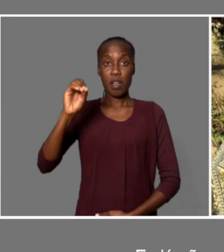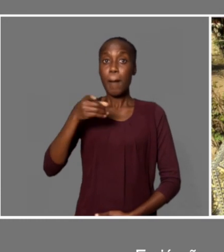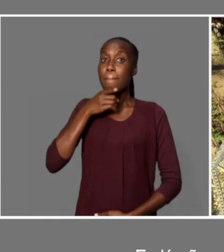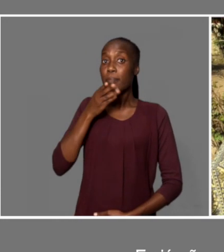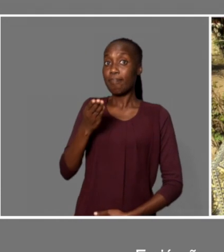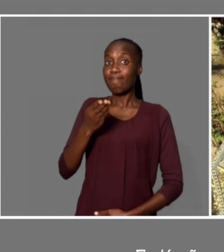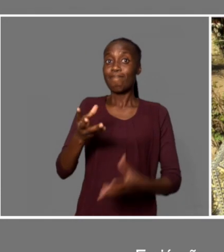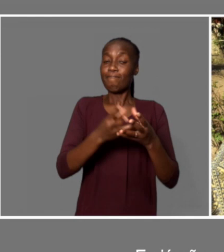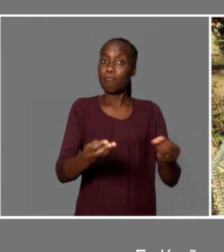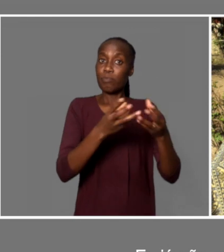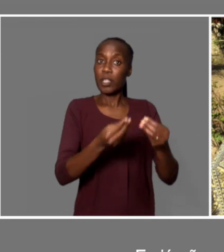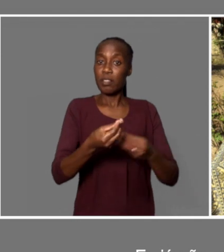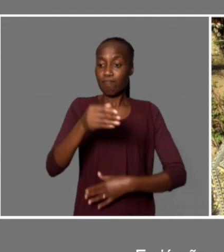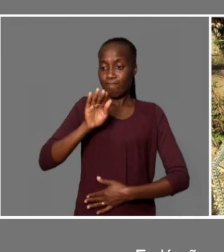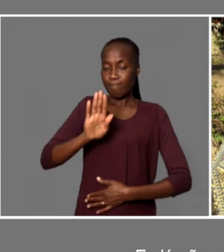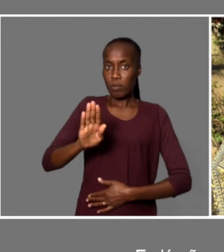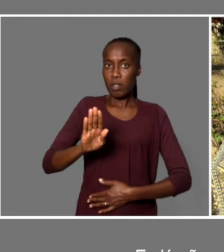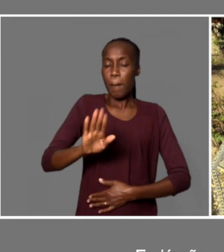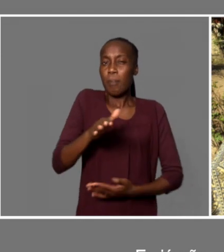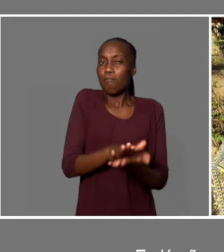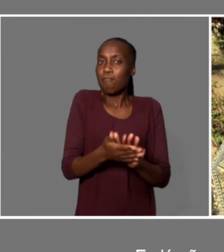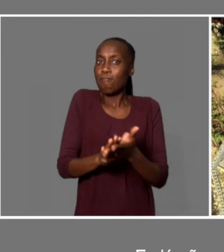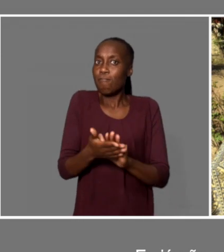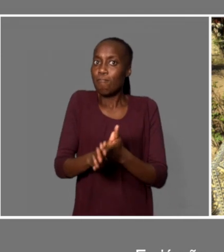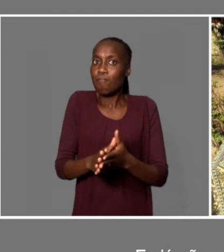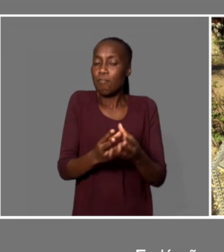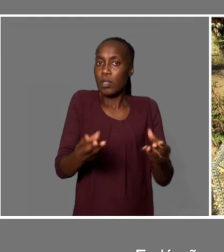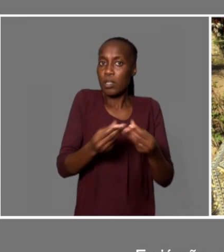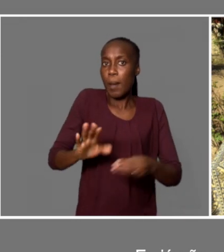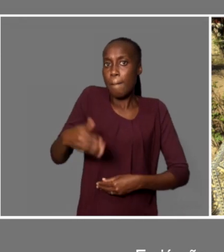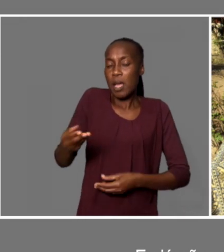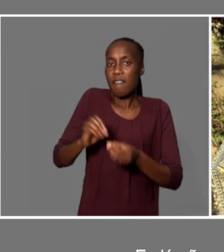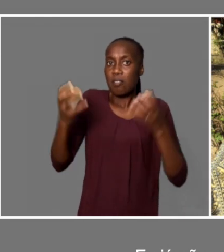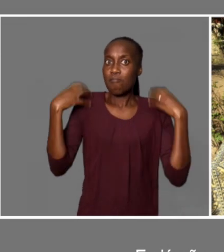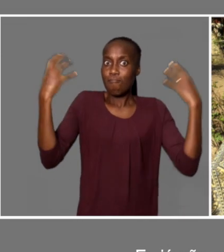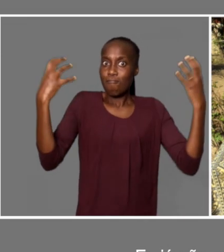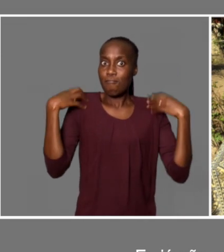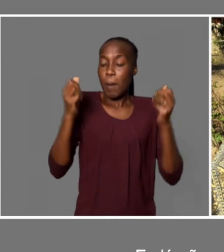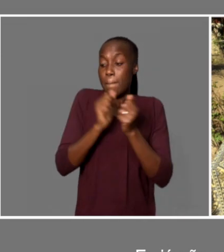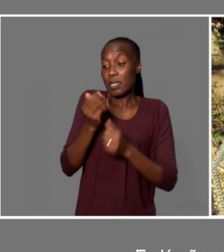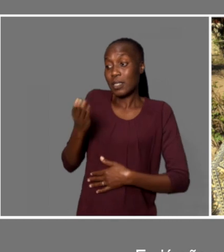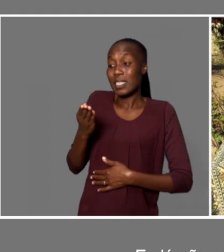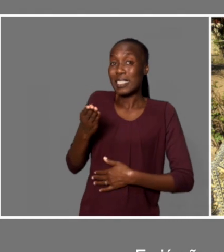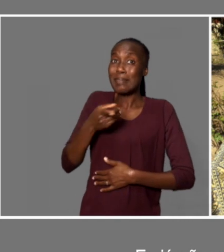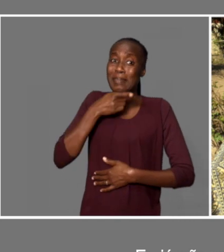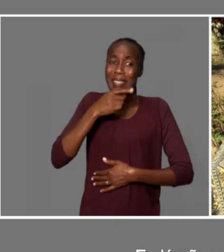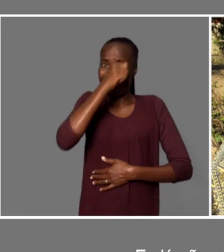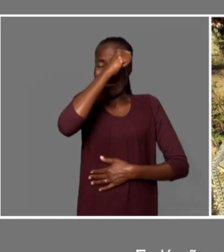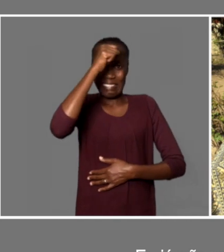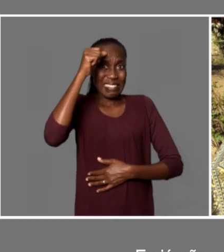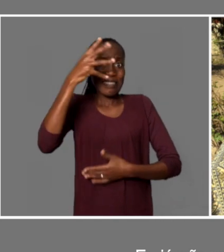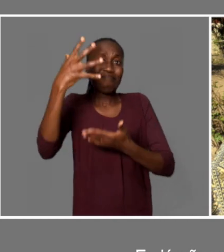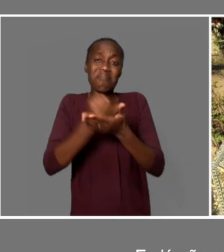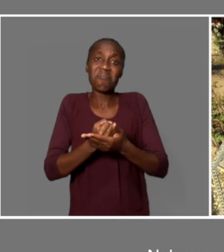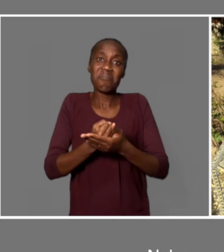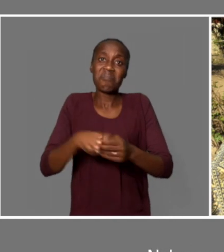o pós-ter, não é? Mas confesso que fiquei feliz por ver a adaptação do pai.